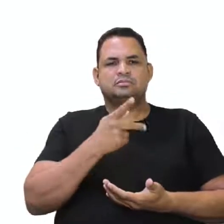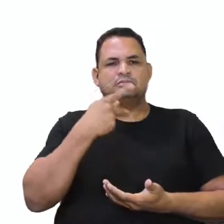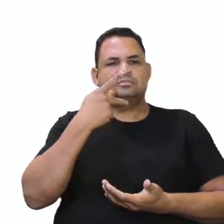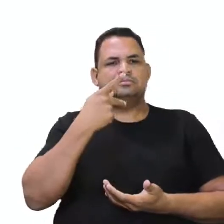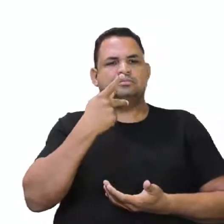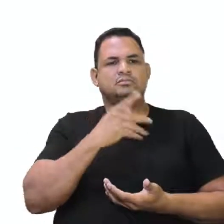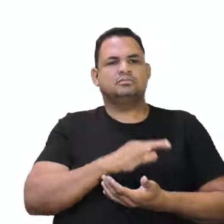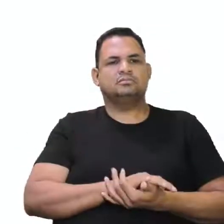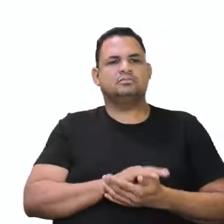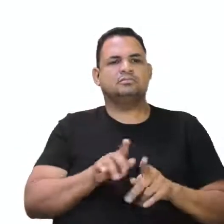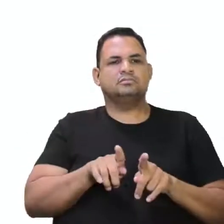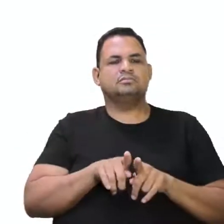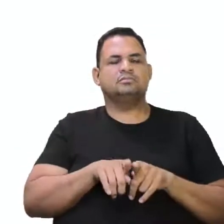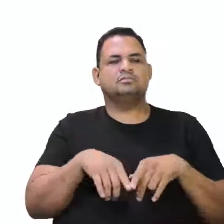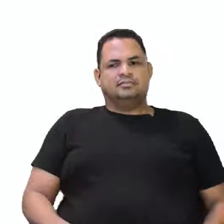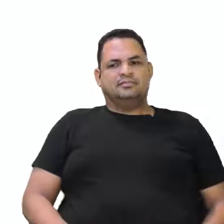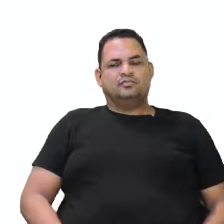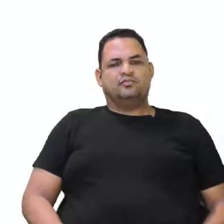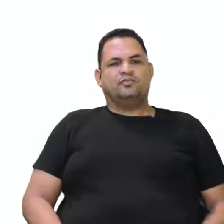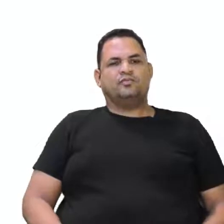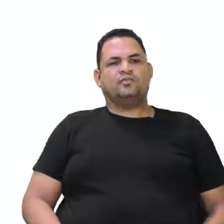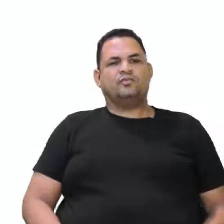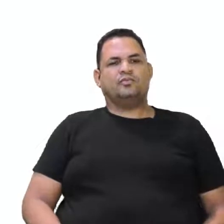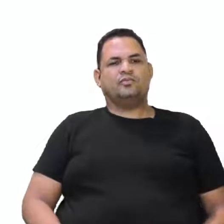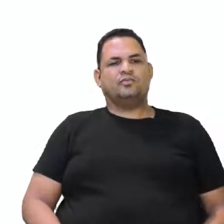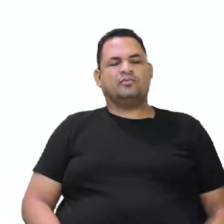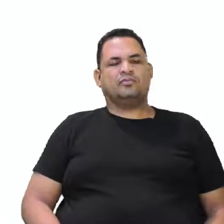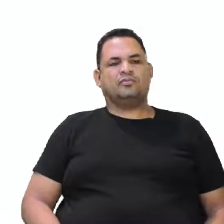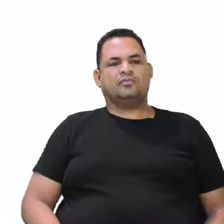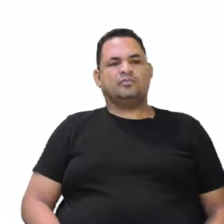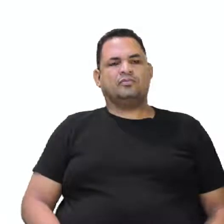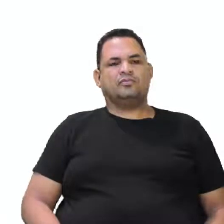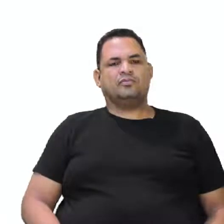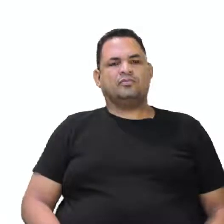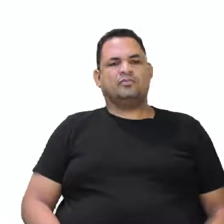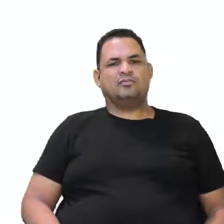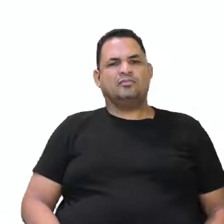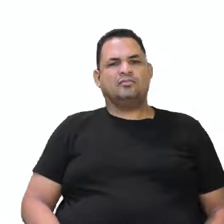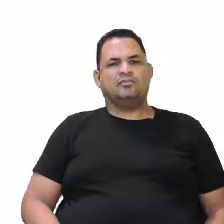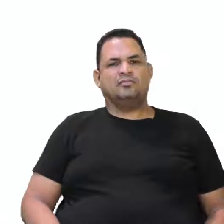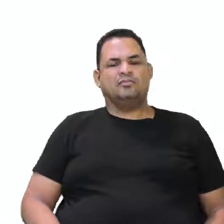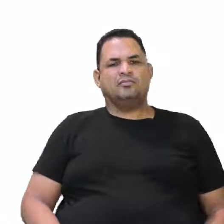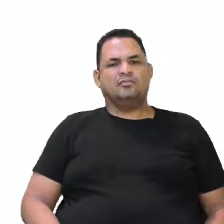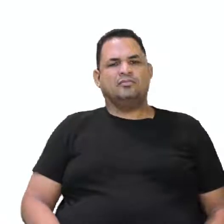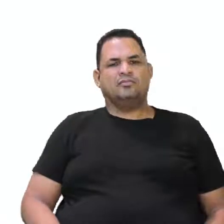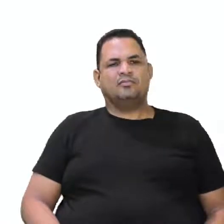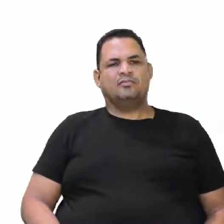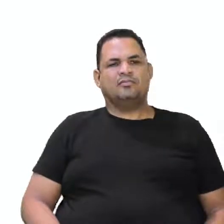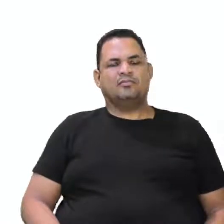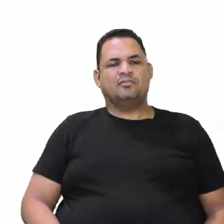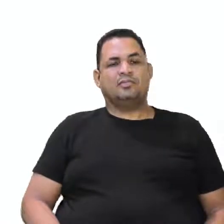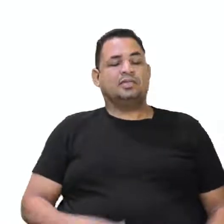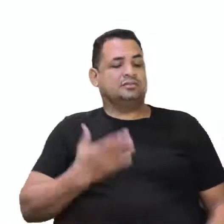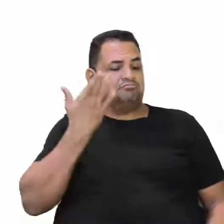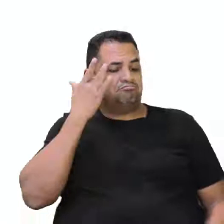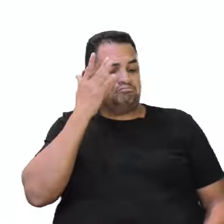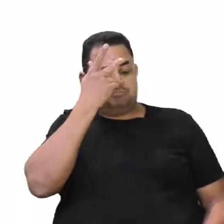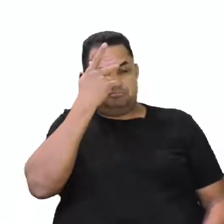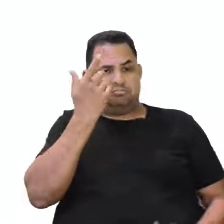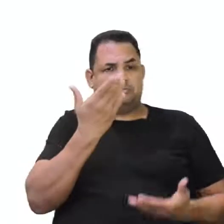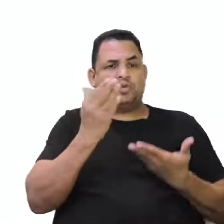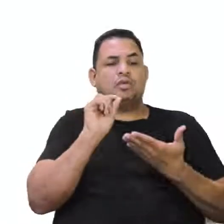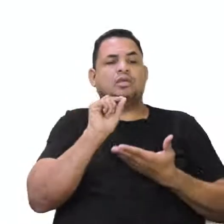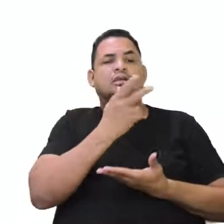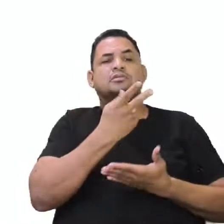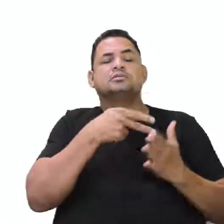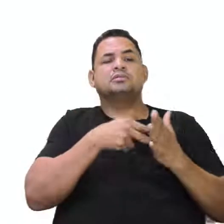falando sobre amor também. Vamos lá? Olha aí, Valentine's Day was originally an. Então, para quem não sabe, o que é o